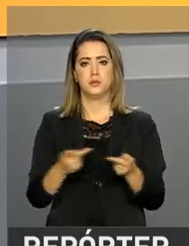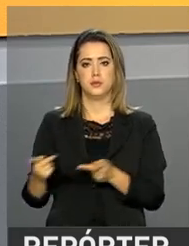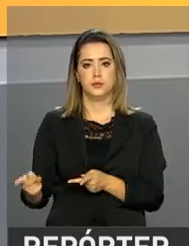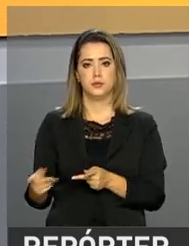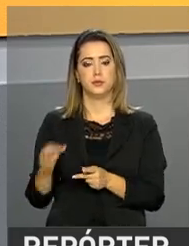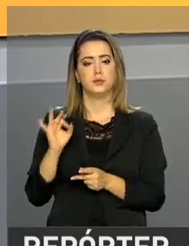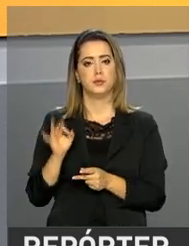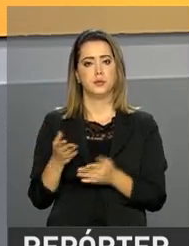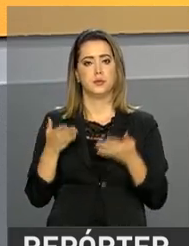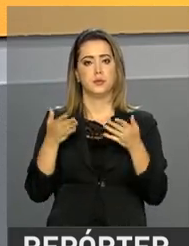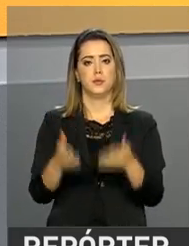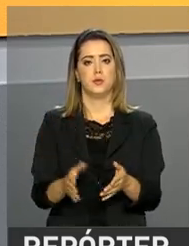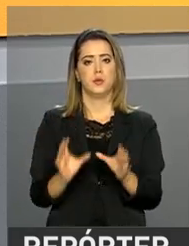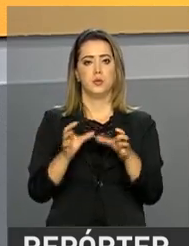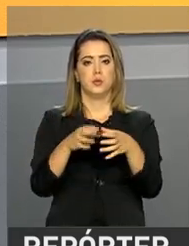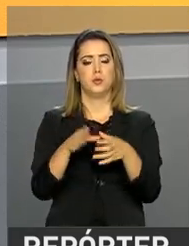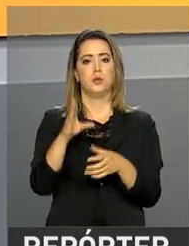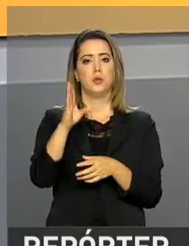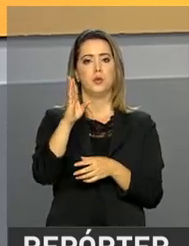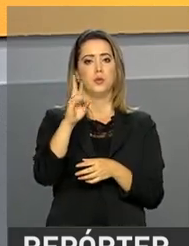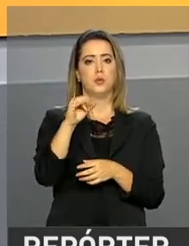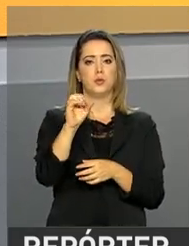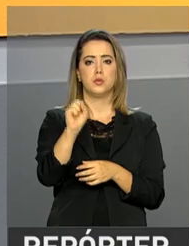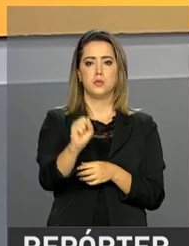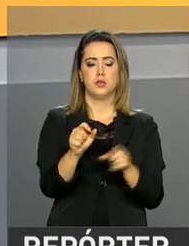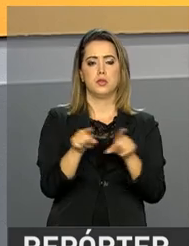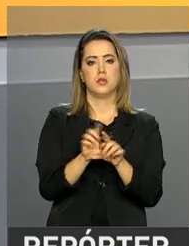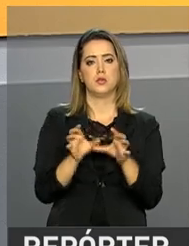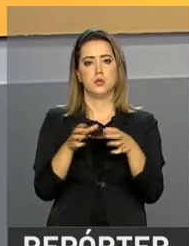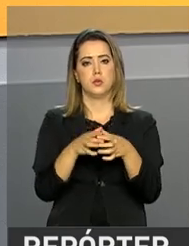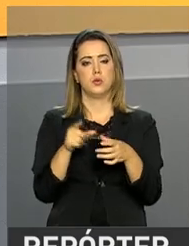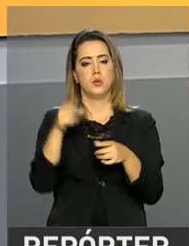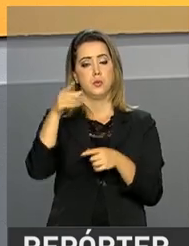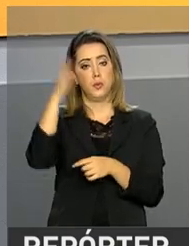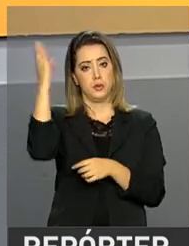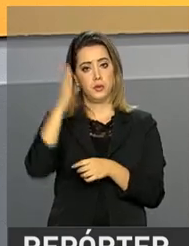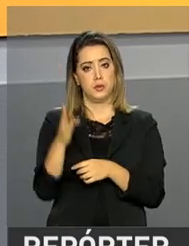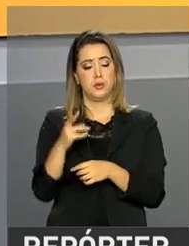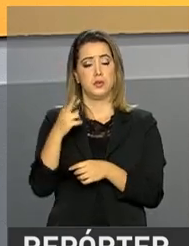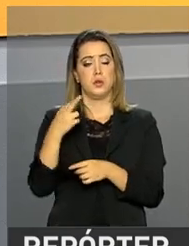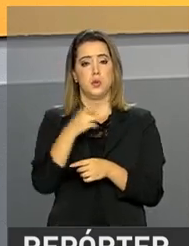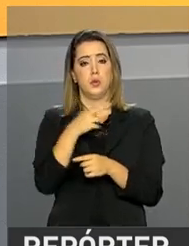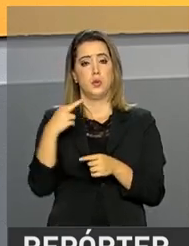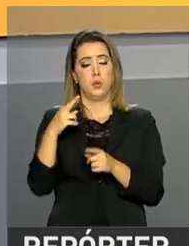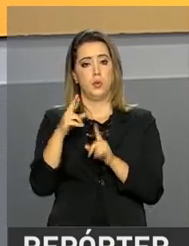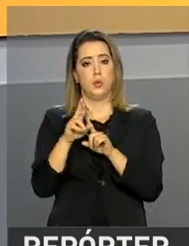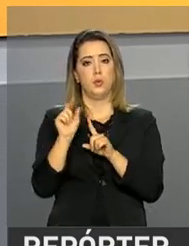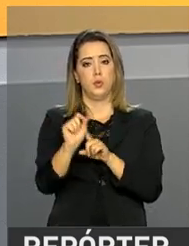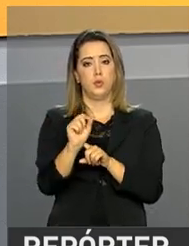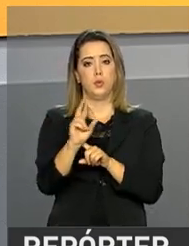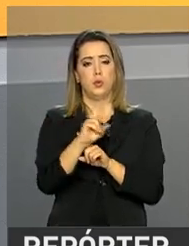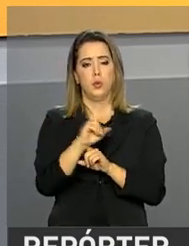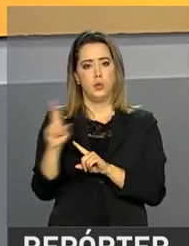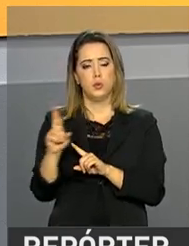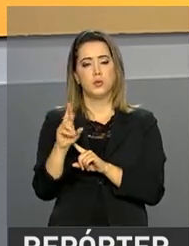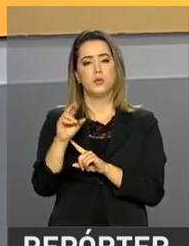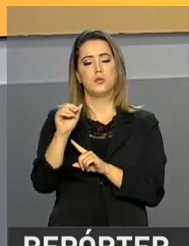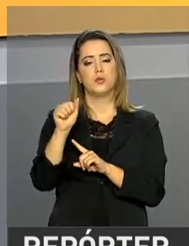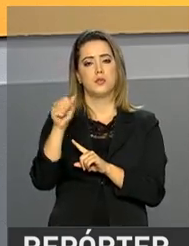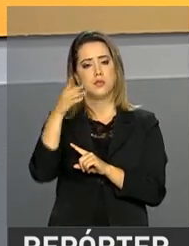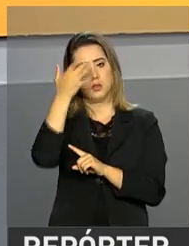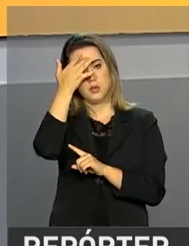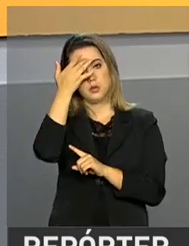oficial e participação na cúpula do brics grupo formado por brasil rússia índia china e áfrica do sul o